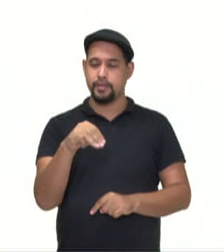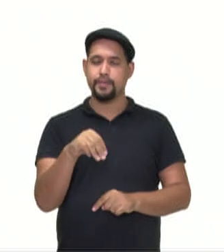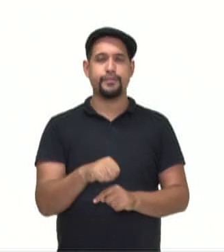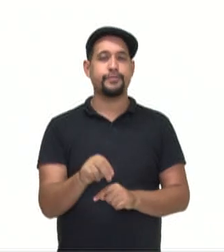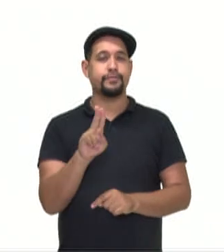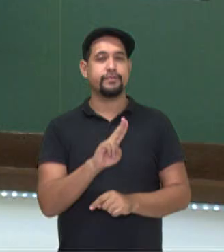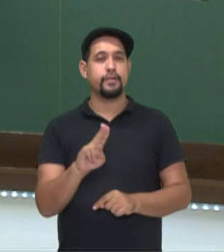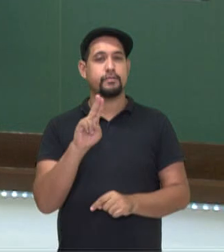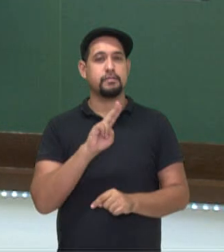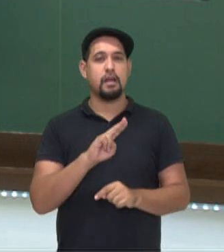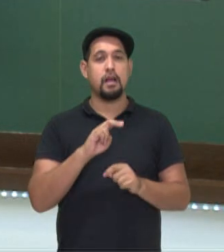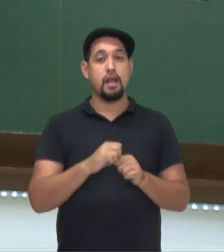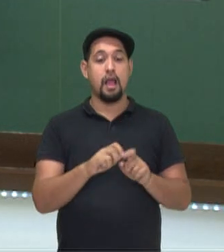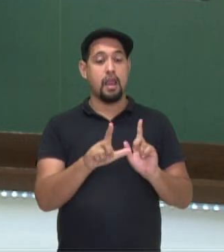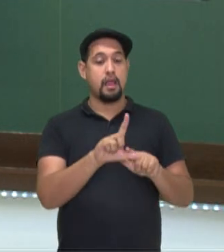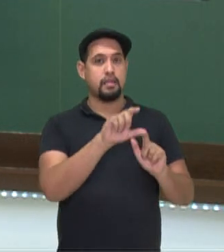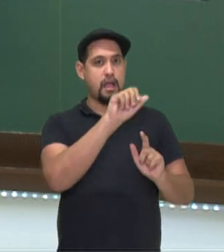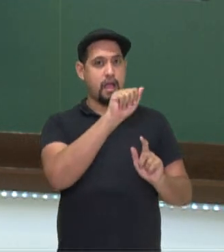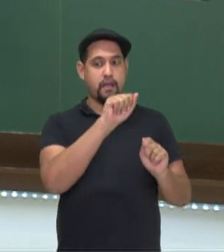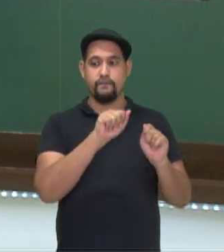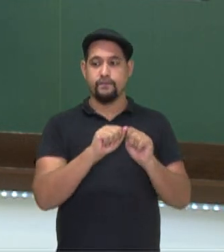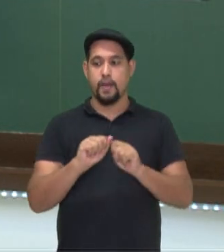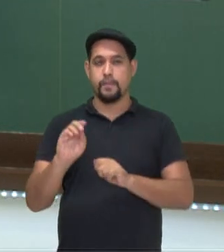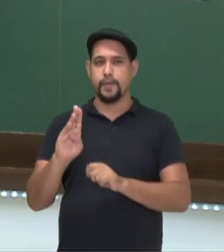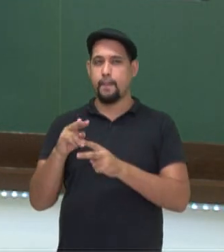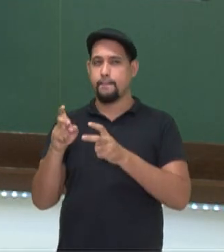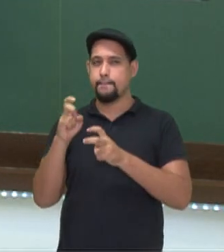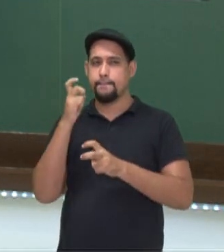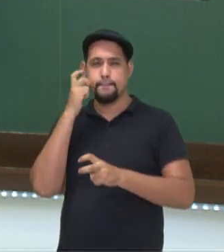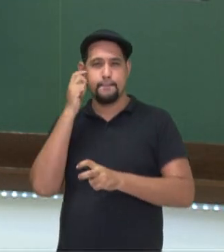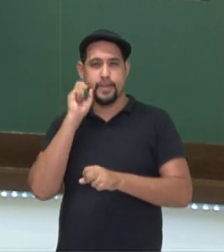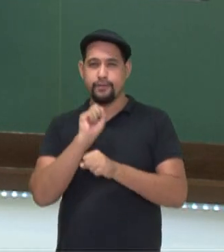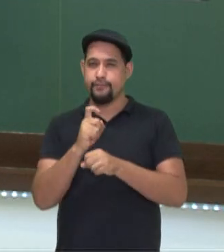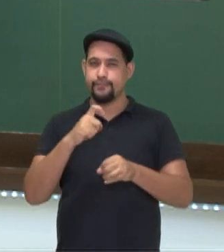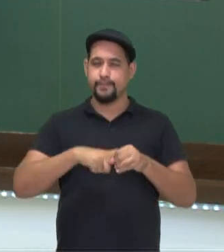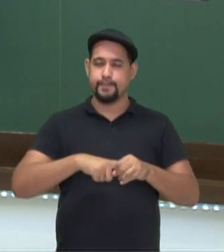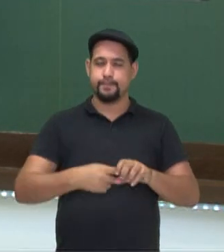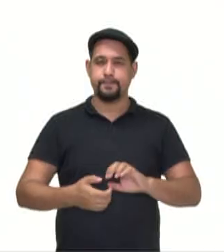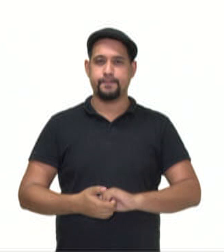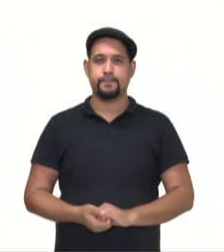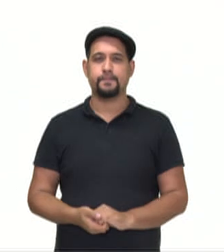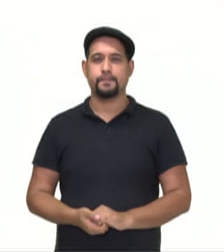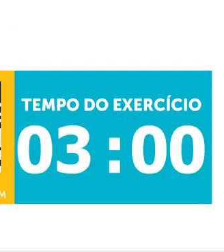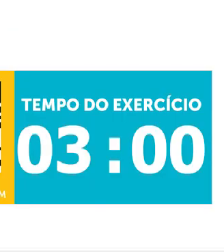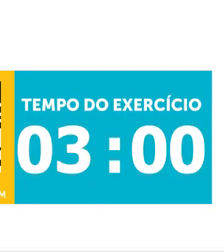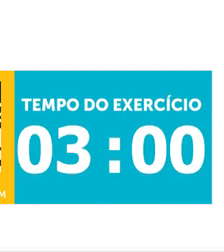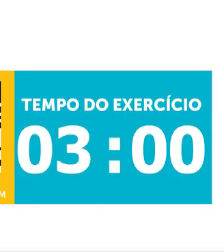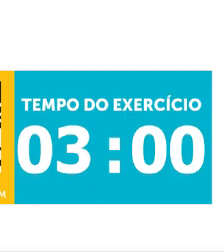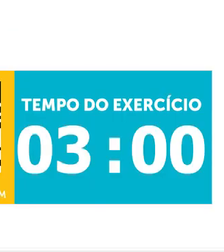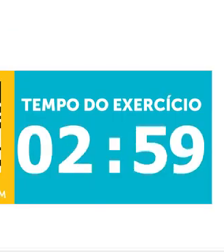as expressões da letra A para fazer a letra B. Pense um pouquinho e a gente já volta.